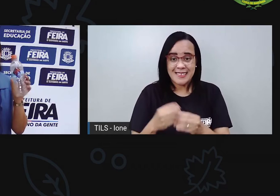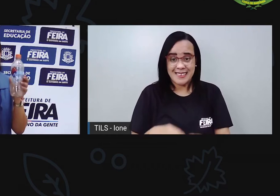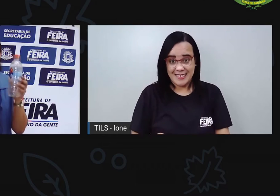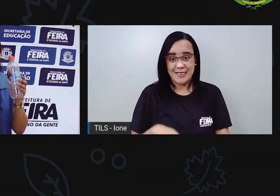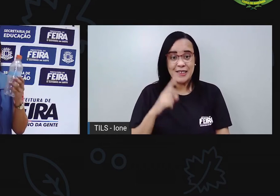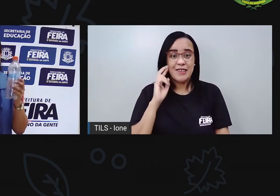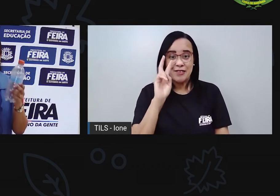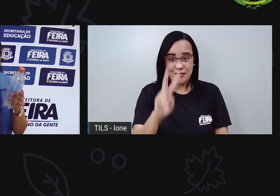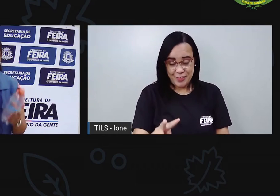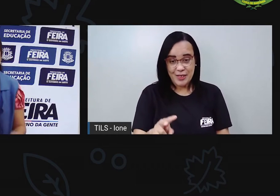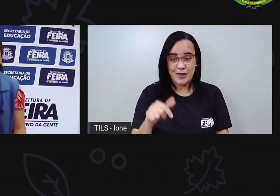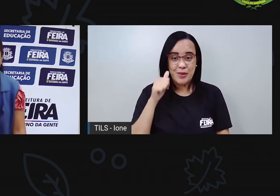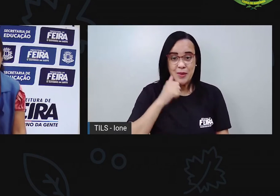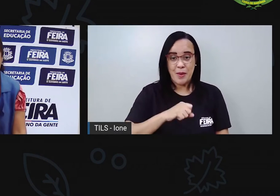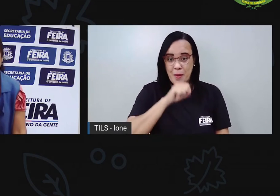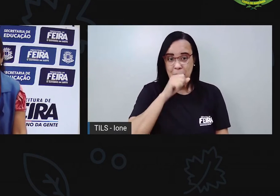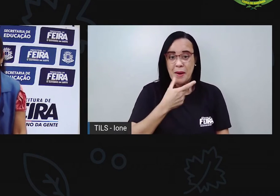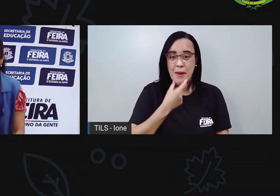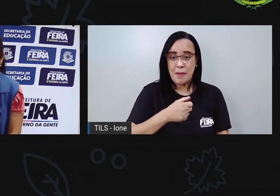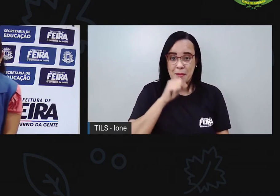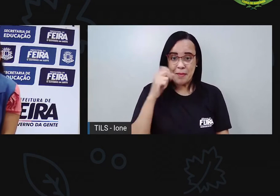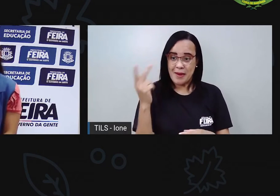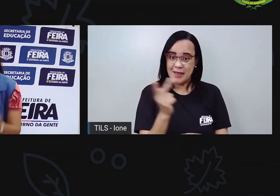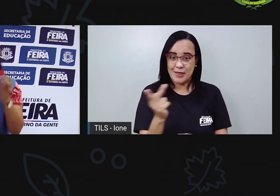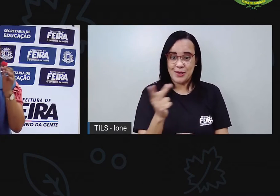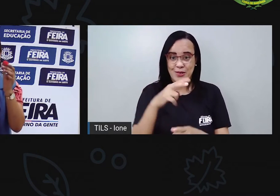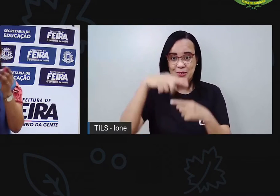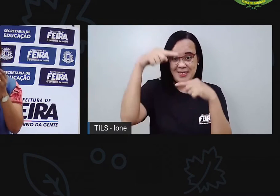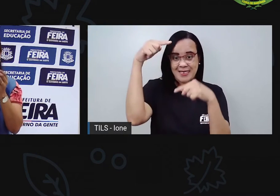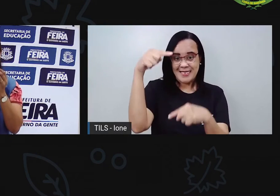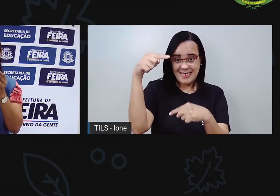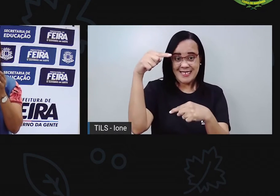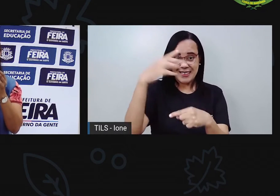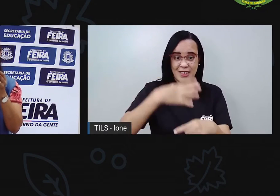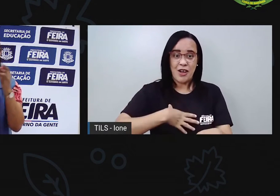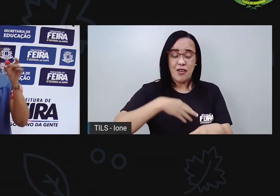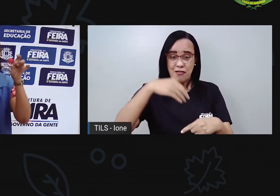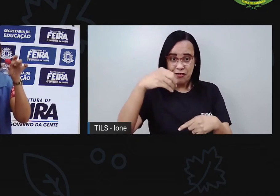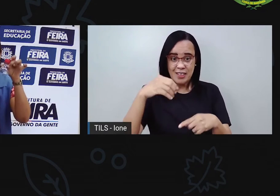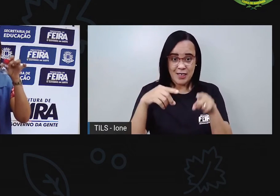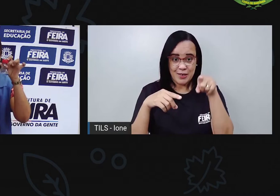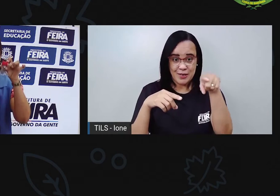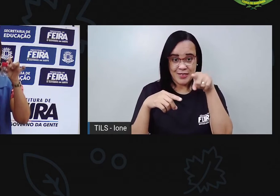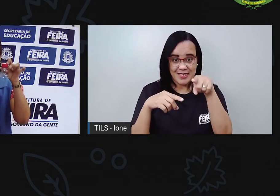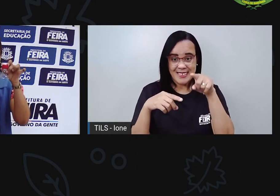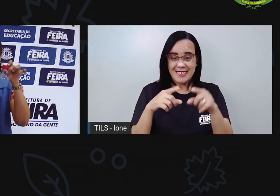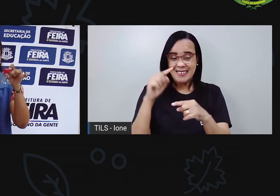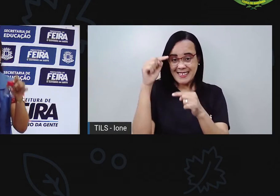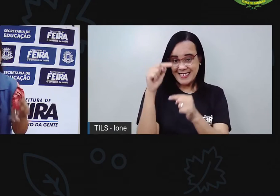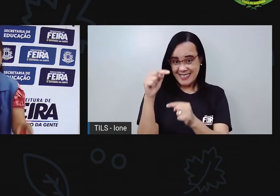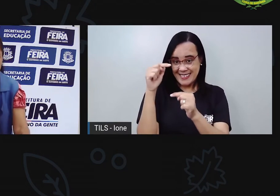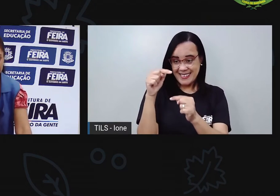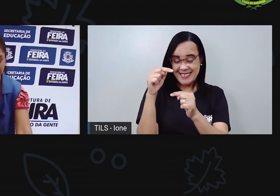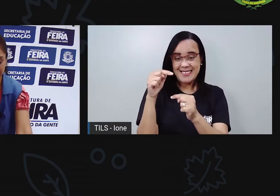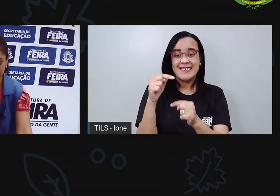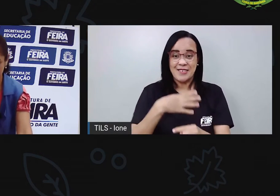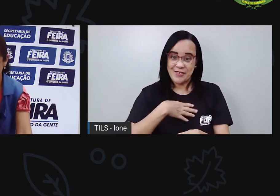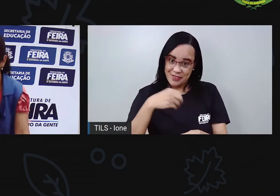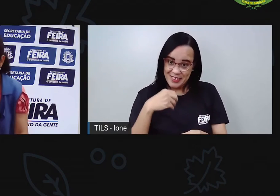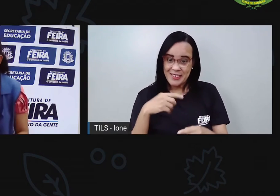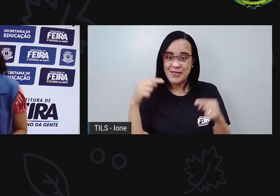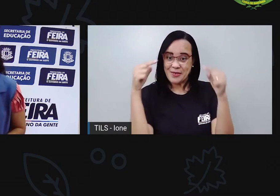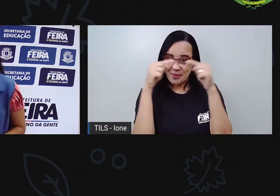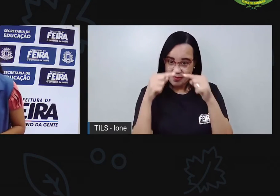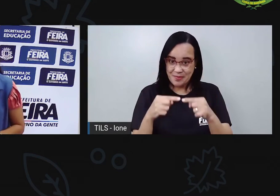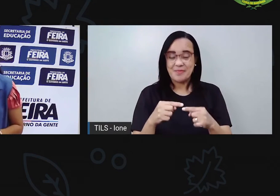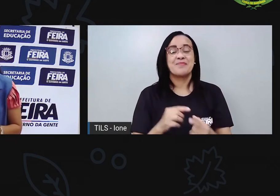foram as garrafinhas e os filhos iam garrafinhas menores